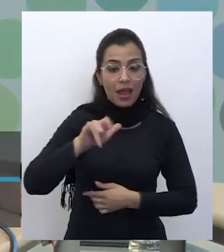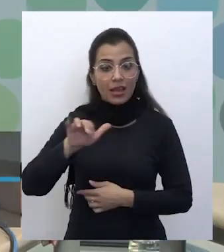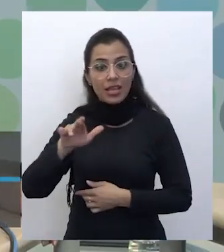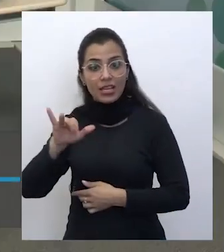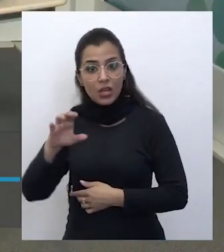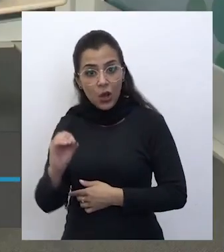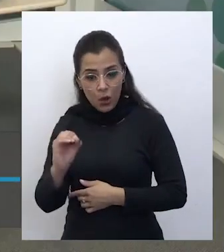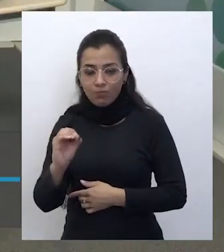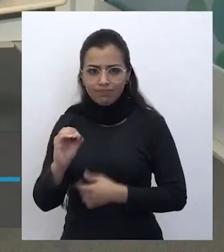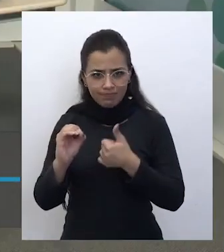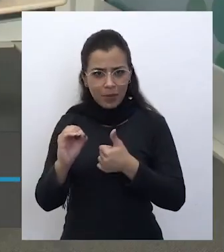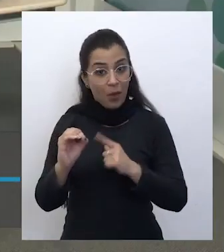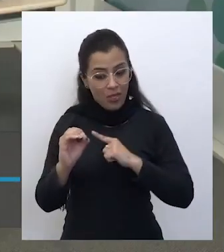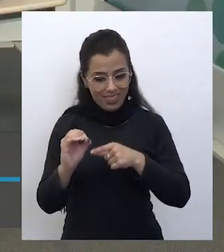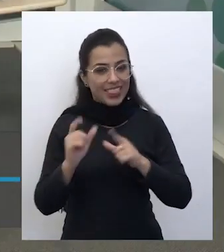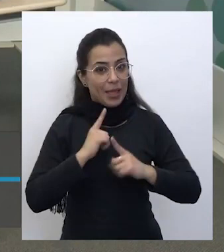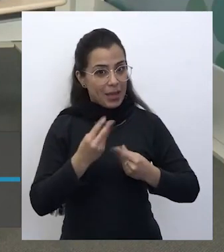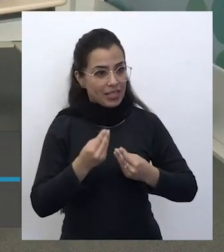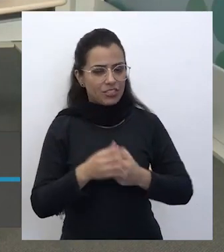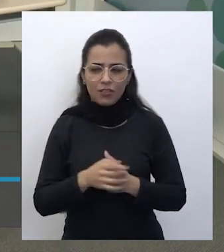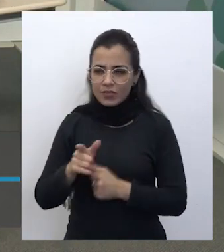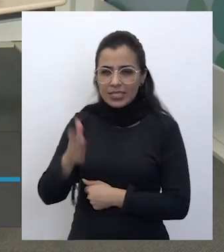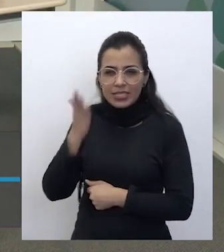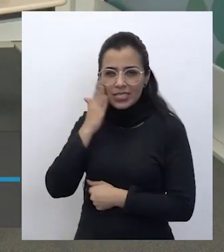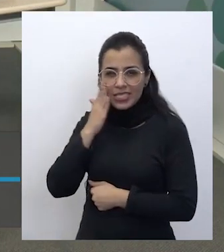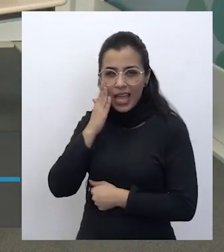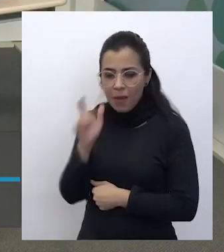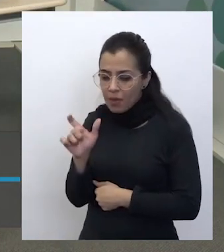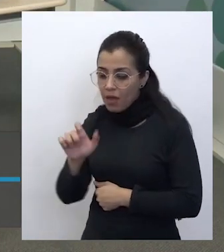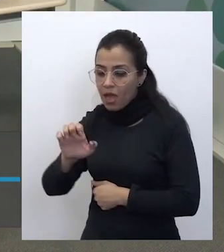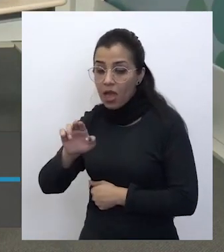falar de lirismo. Aliás, professora, você sabe de onde vem o termo eu lírico?